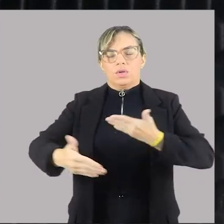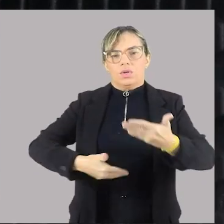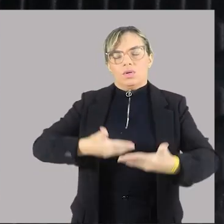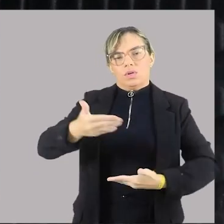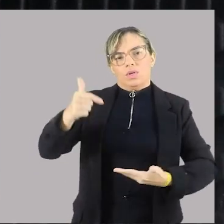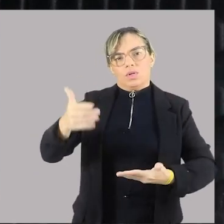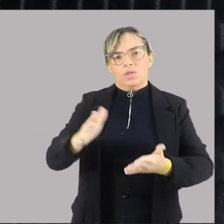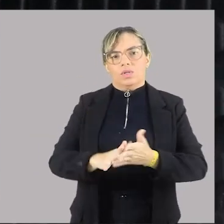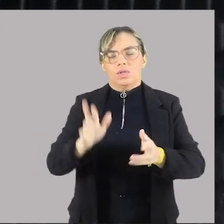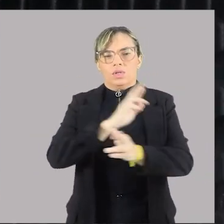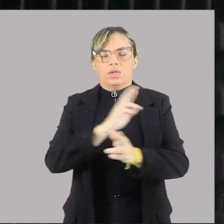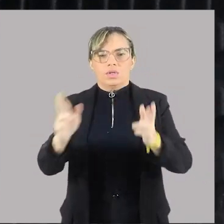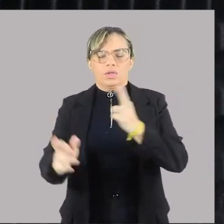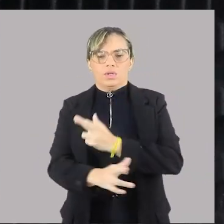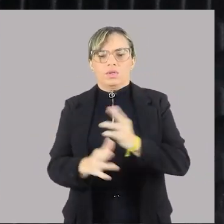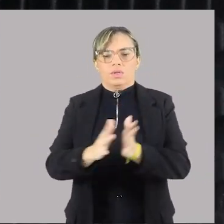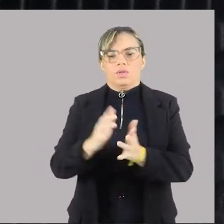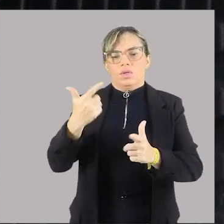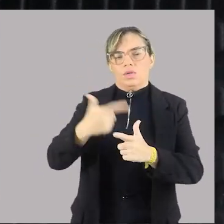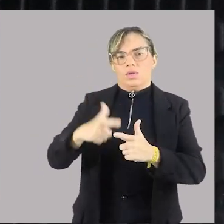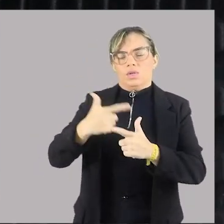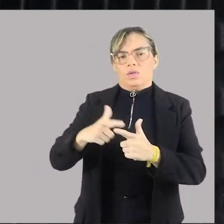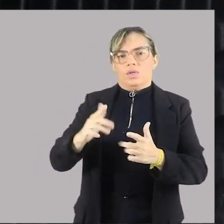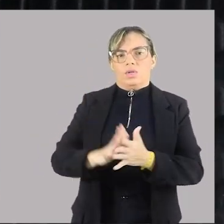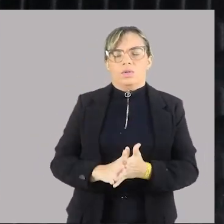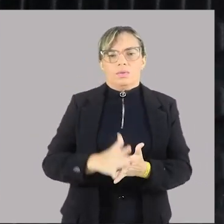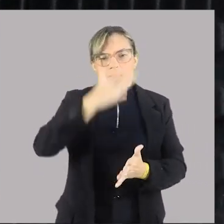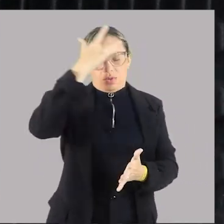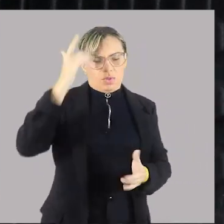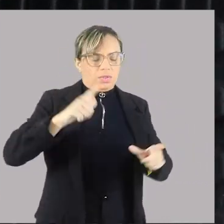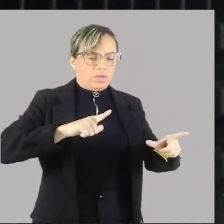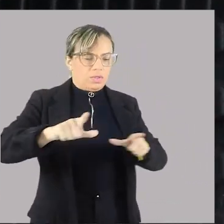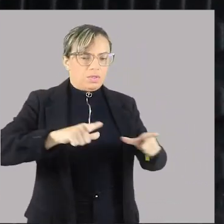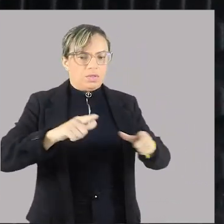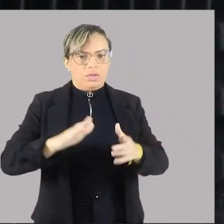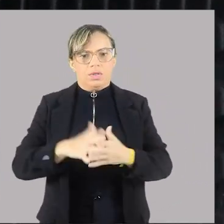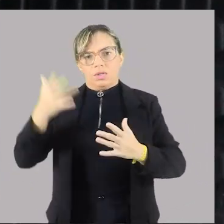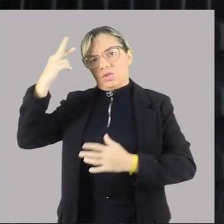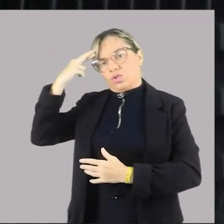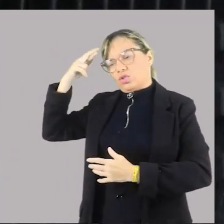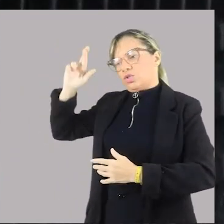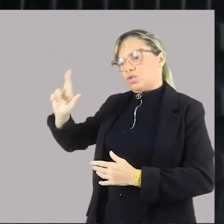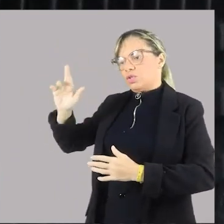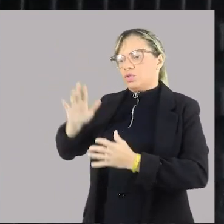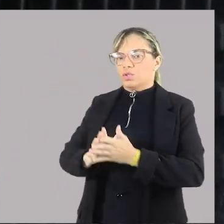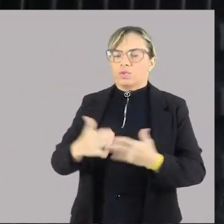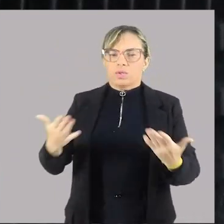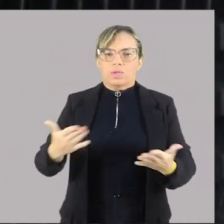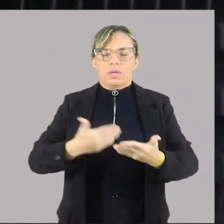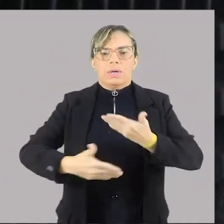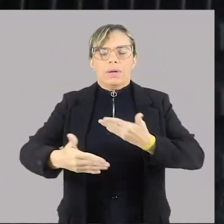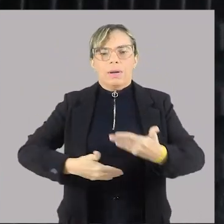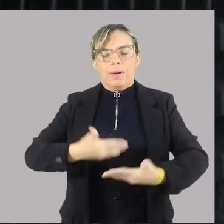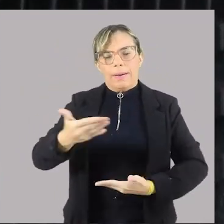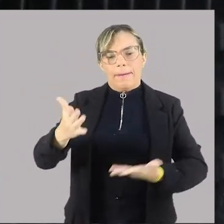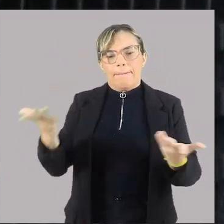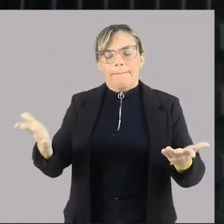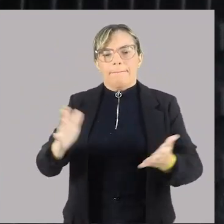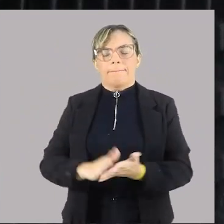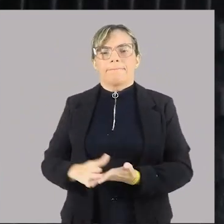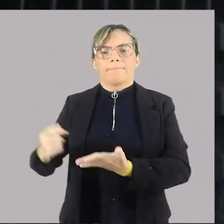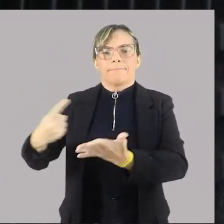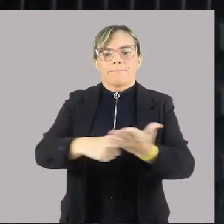conflitos entre quem? Entre trabalhadores e patrões. Os conflitos trabalhistas, os